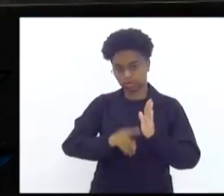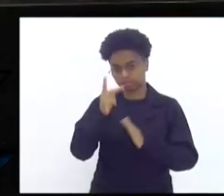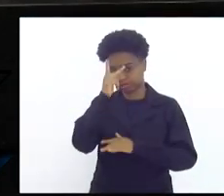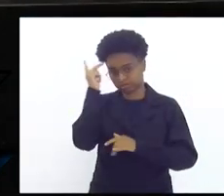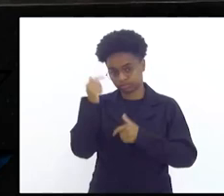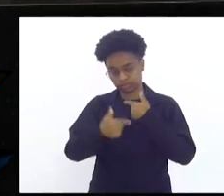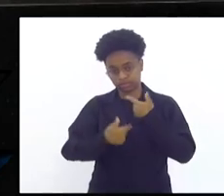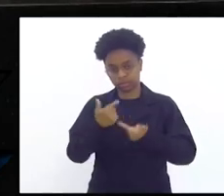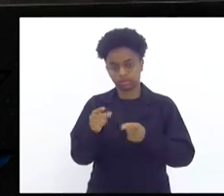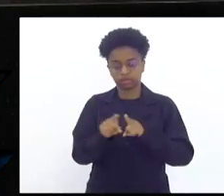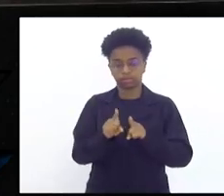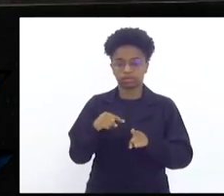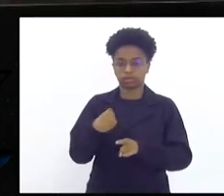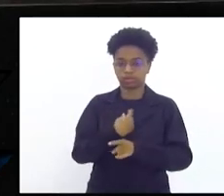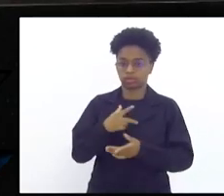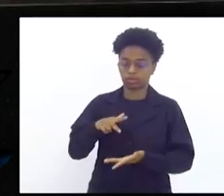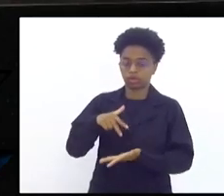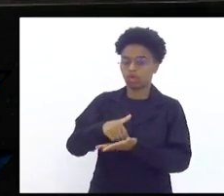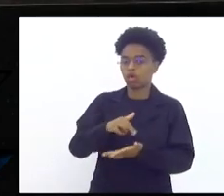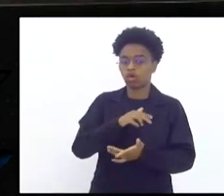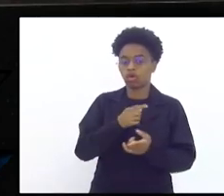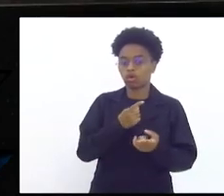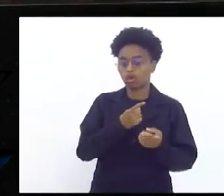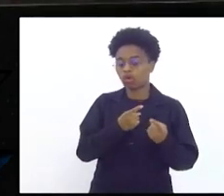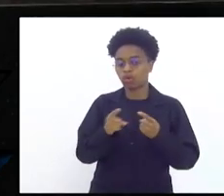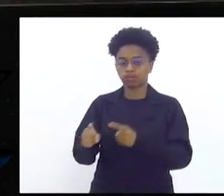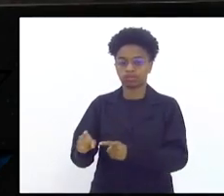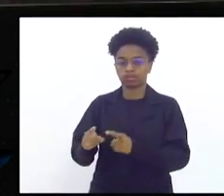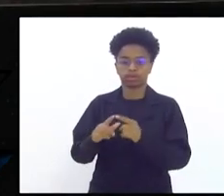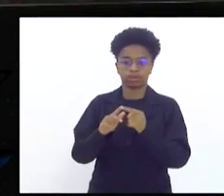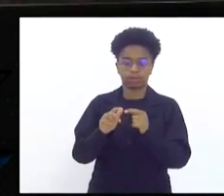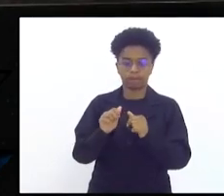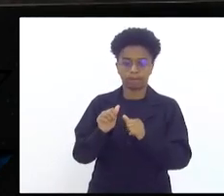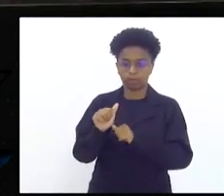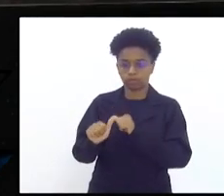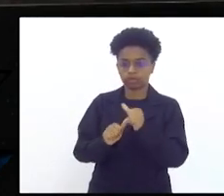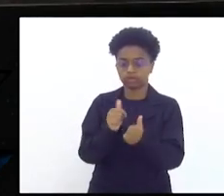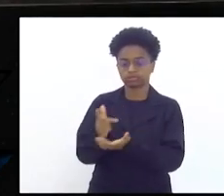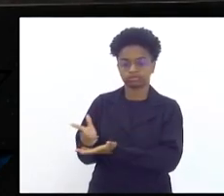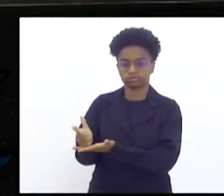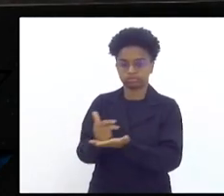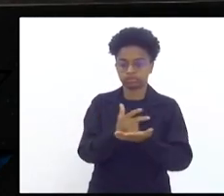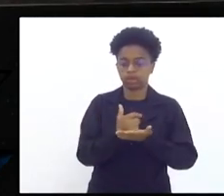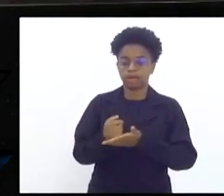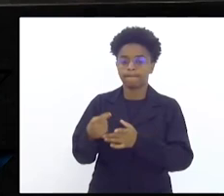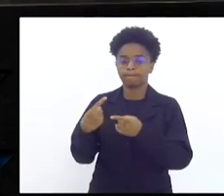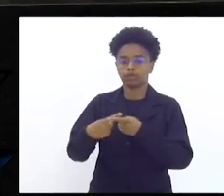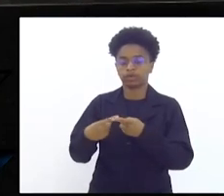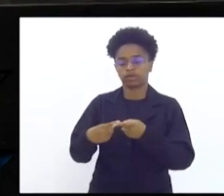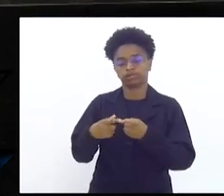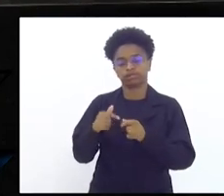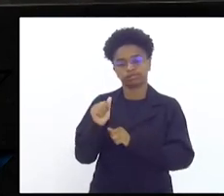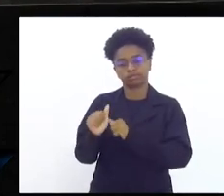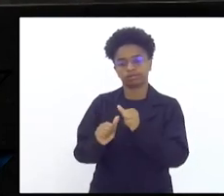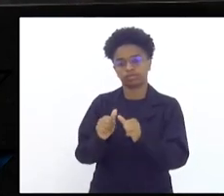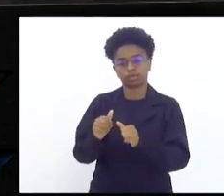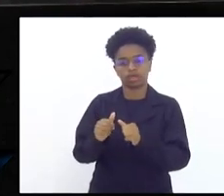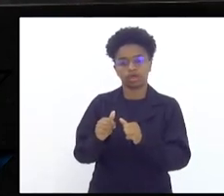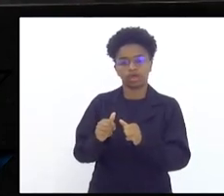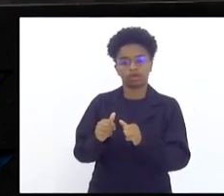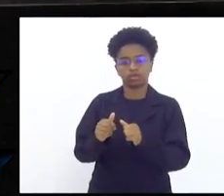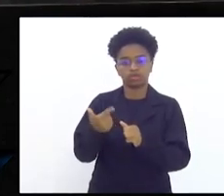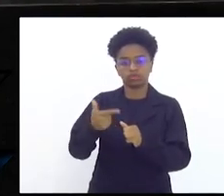tem sido contrária a reforma tributária que tirou também que fez uma reforma que não atendeu os interesses dos trabalhadores os ricos